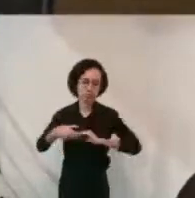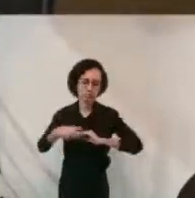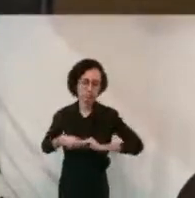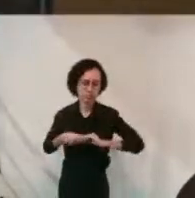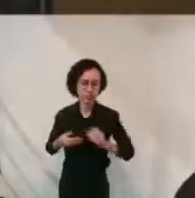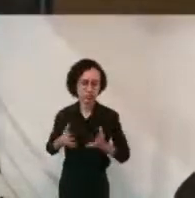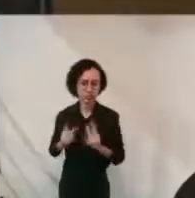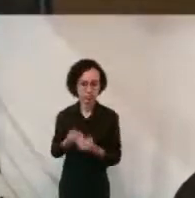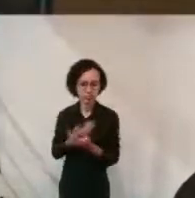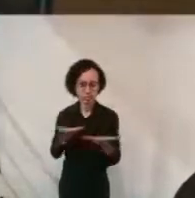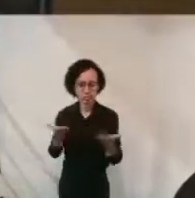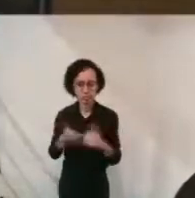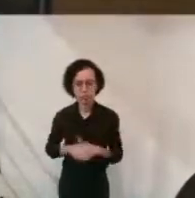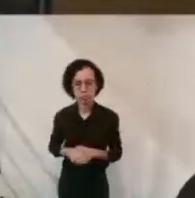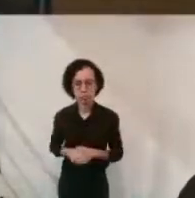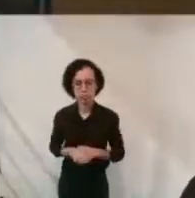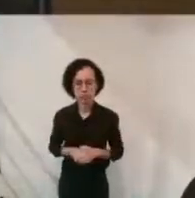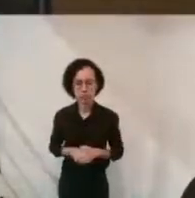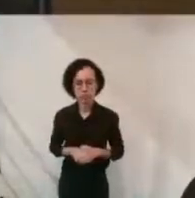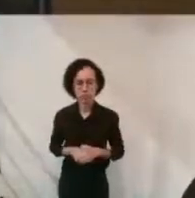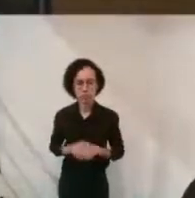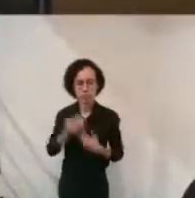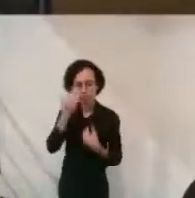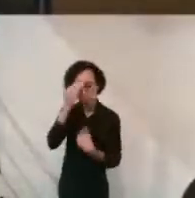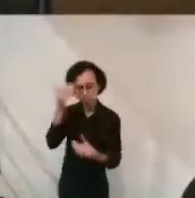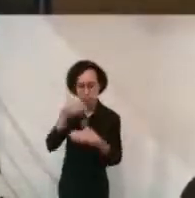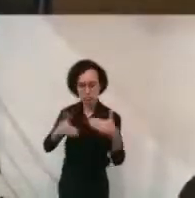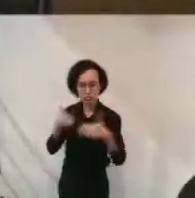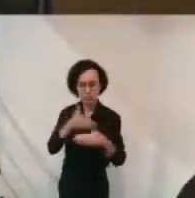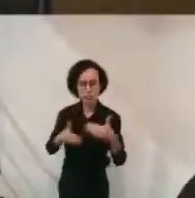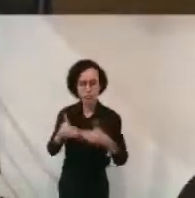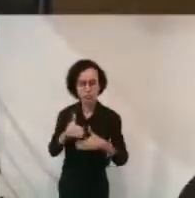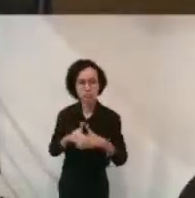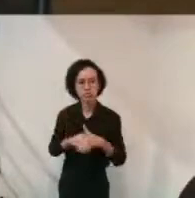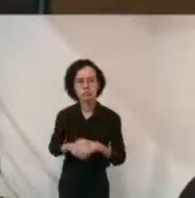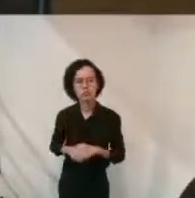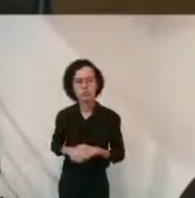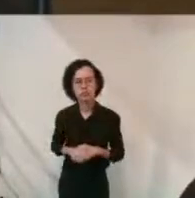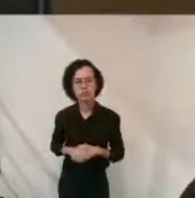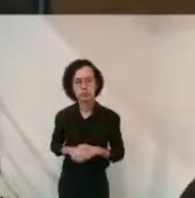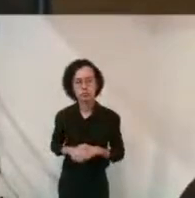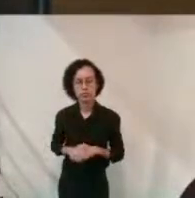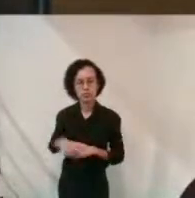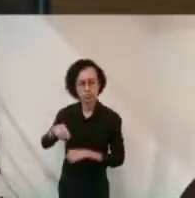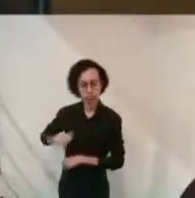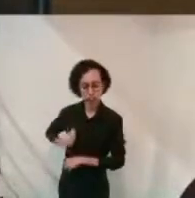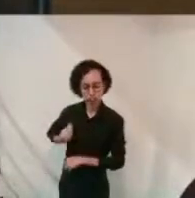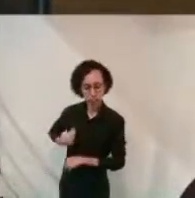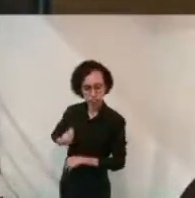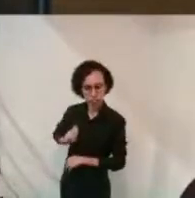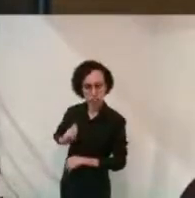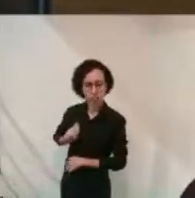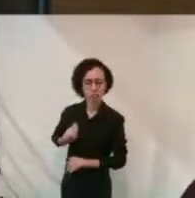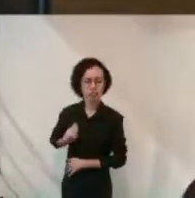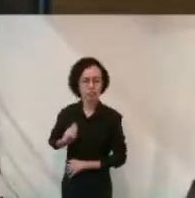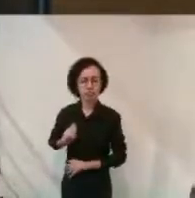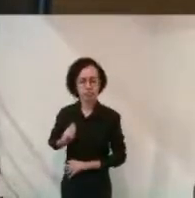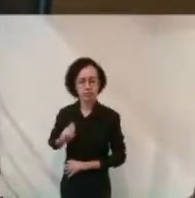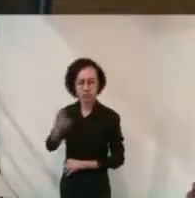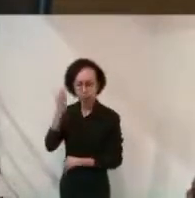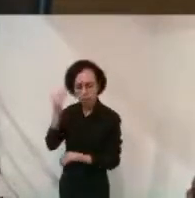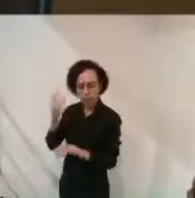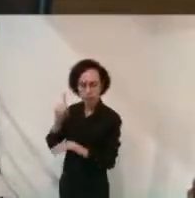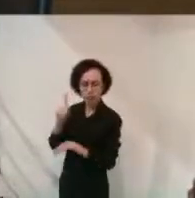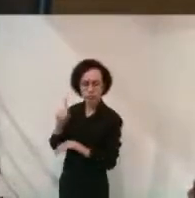a todas e todos, agradecer a participação e estão aqui no nosso seminário, uma honra